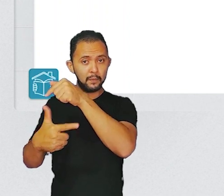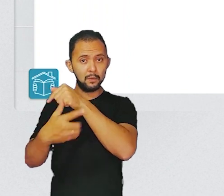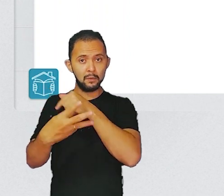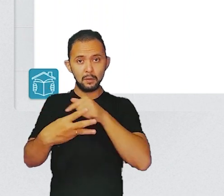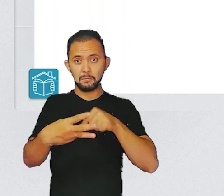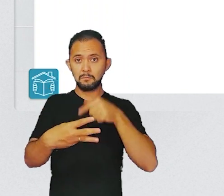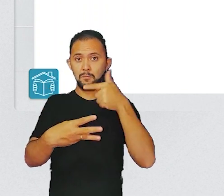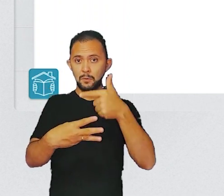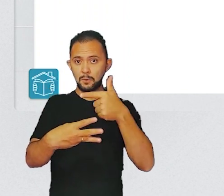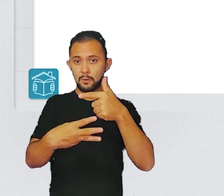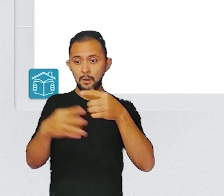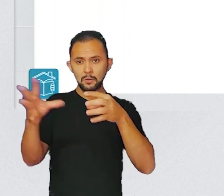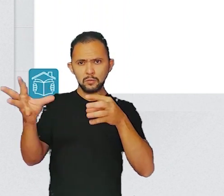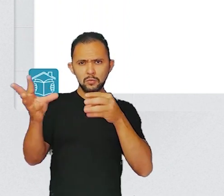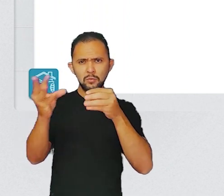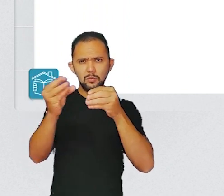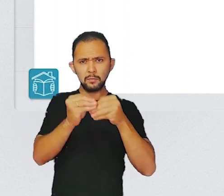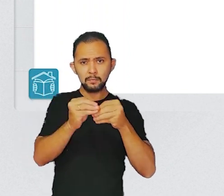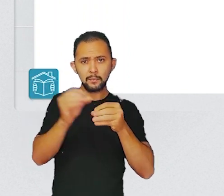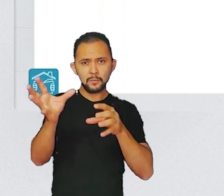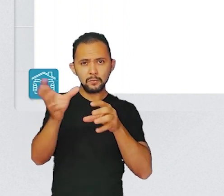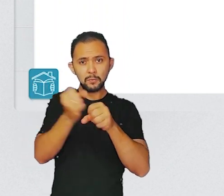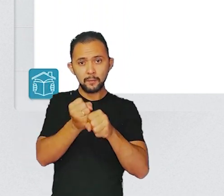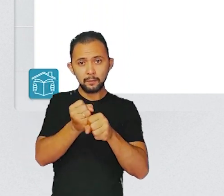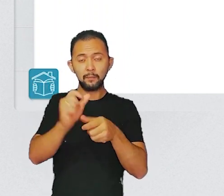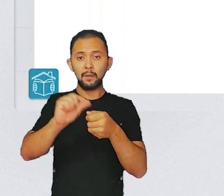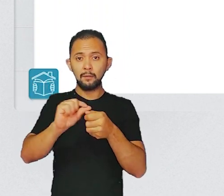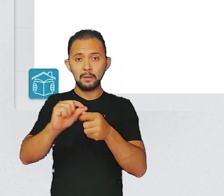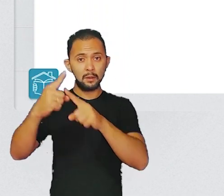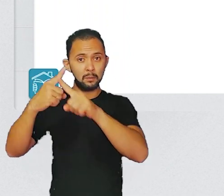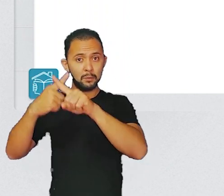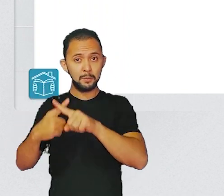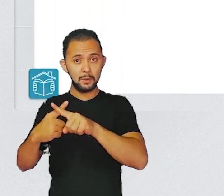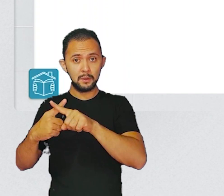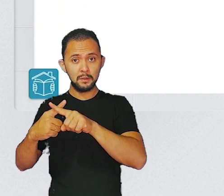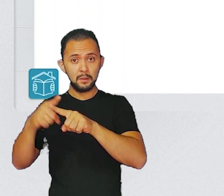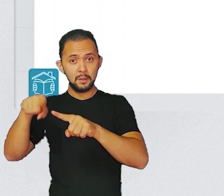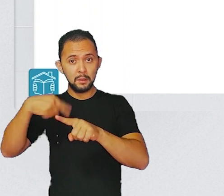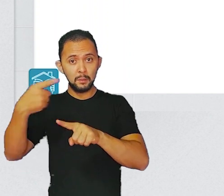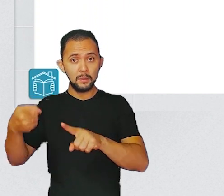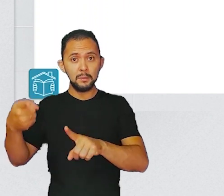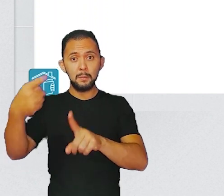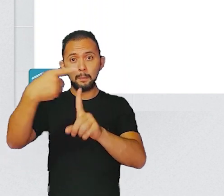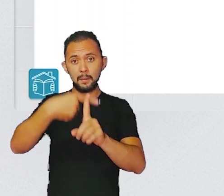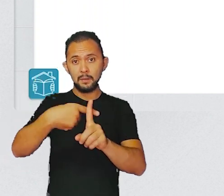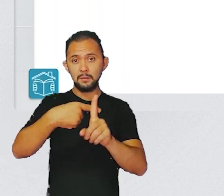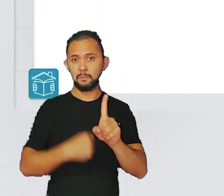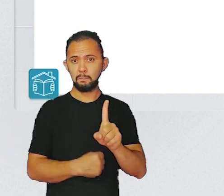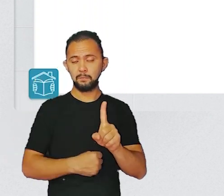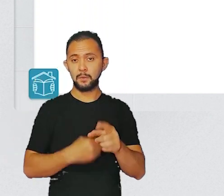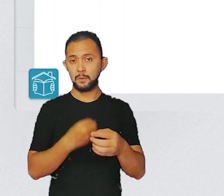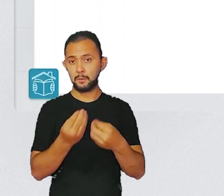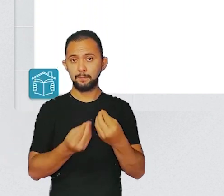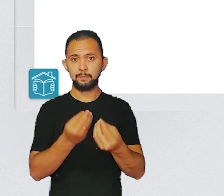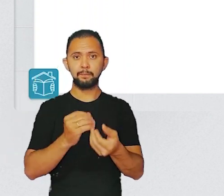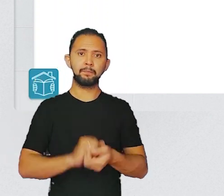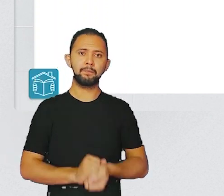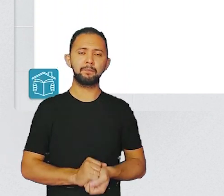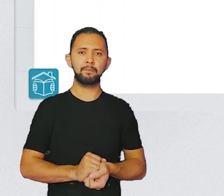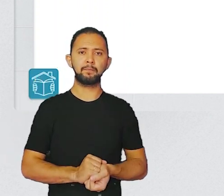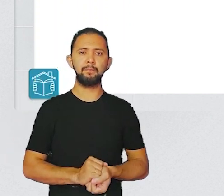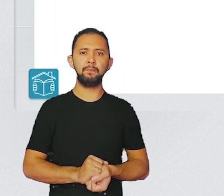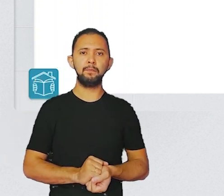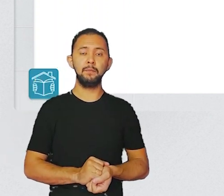primos e nós vamos multiplicar eles somado mais 1, tá bom? Então, primeiro, nós vamos somar mais 1 e depois multiplicar